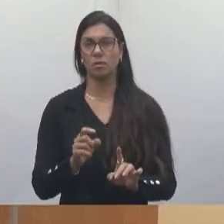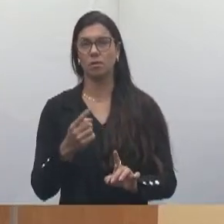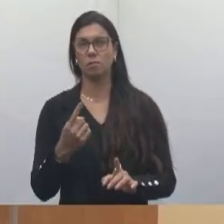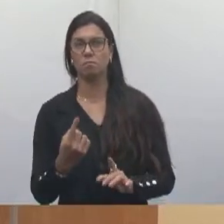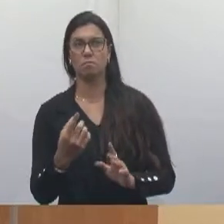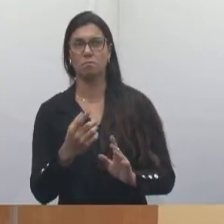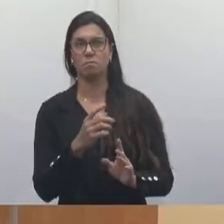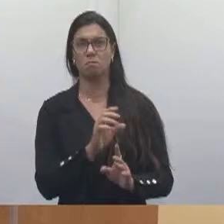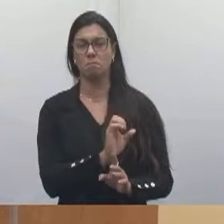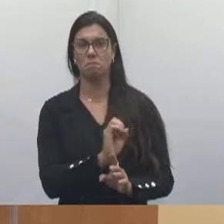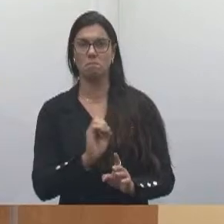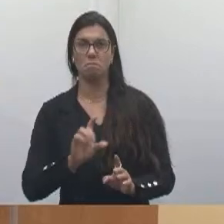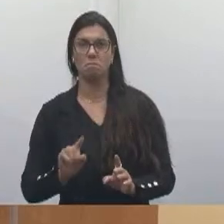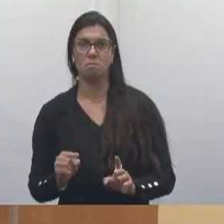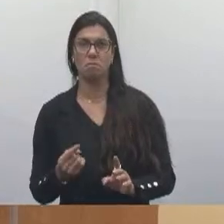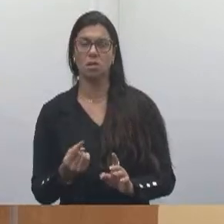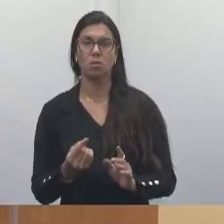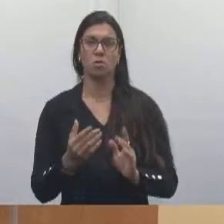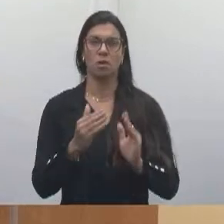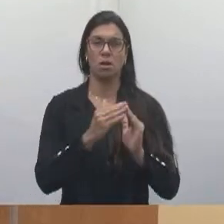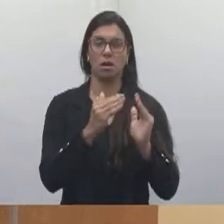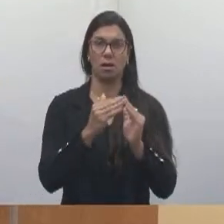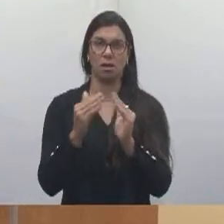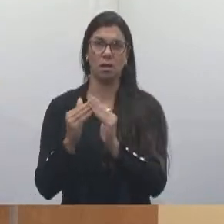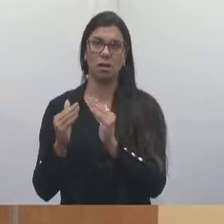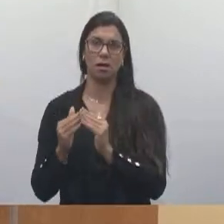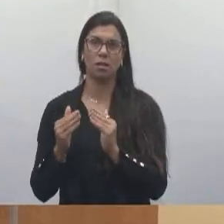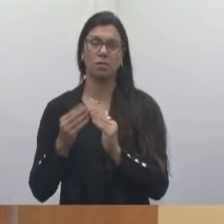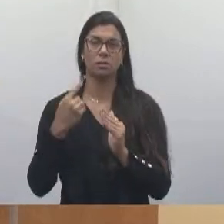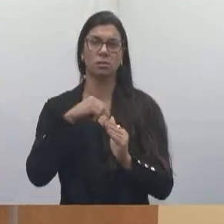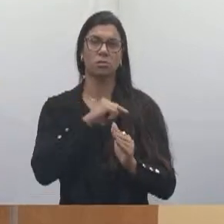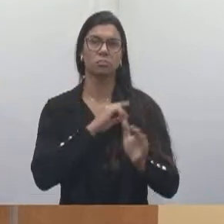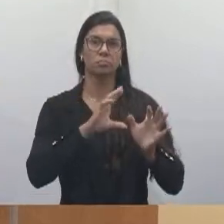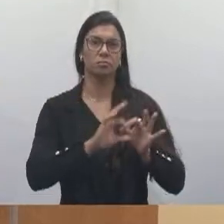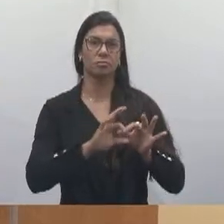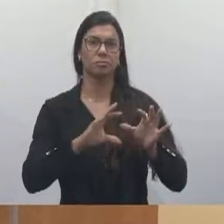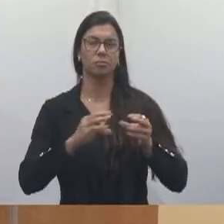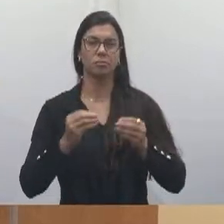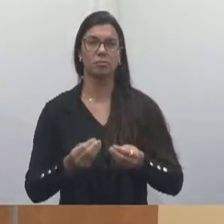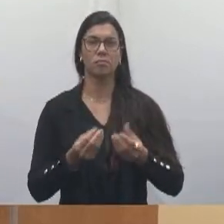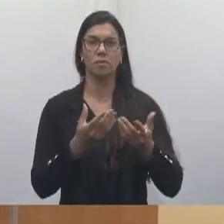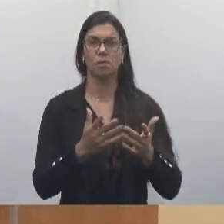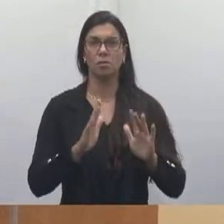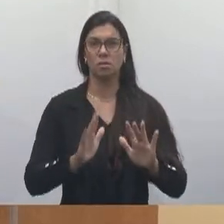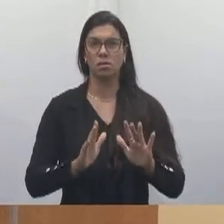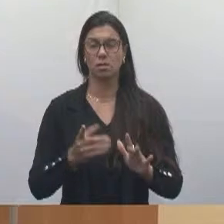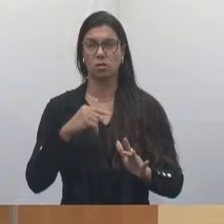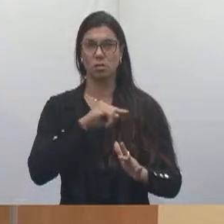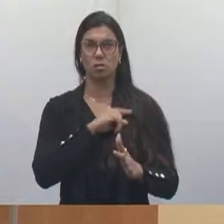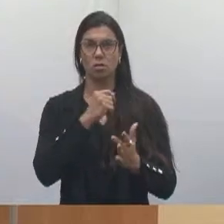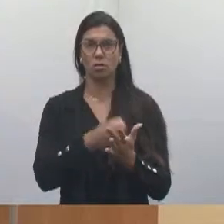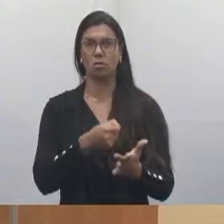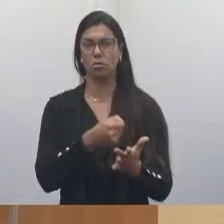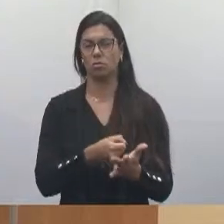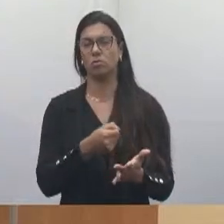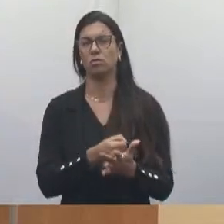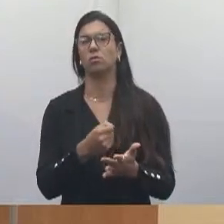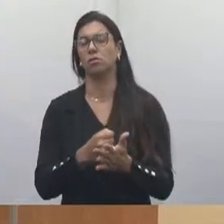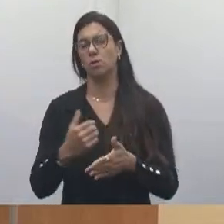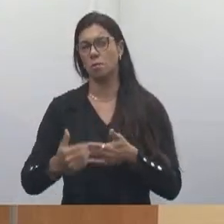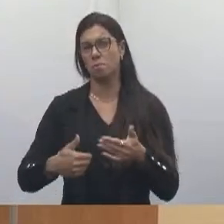cada moradora nessa cidade, que é uma luta nossa. Eu venho dos movimentos sociais, do movimento sindical, a luta que a gente fez no